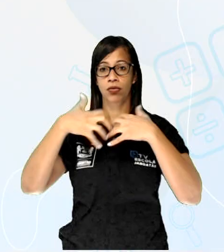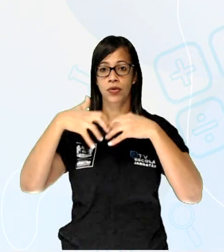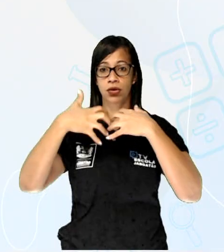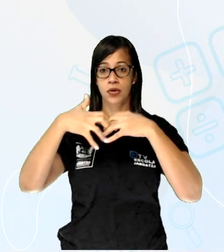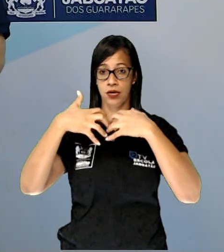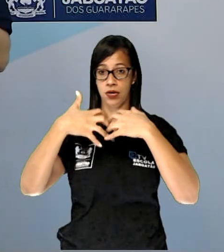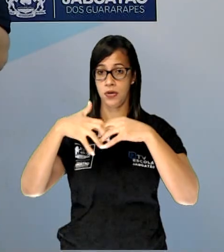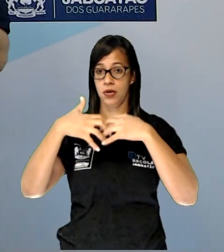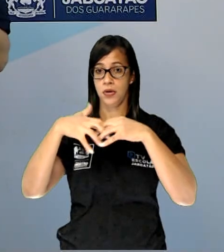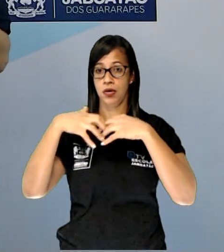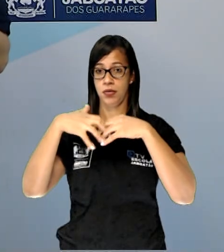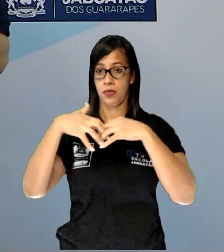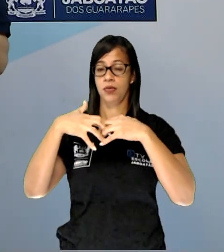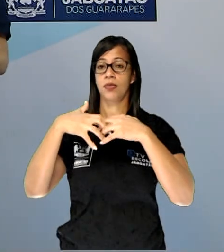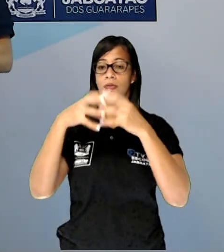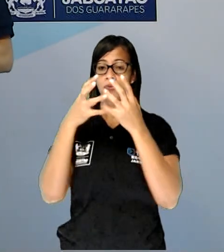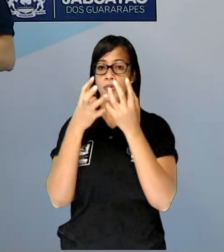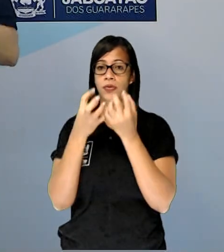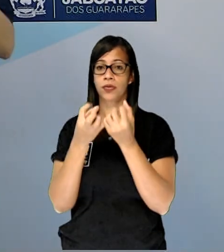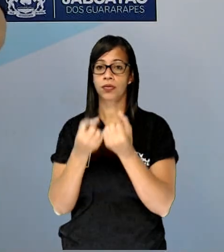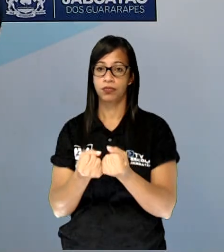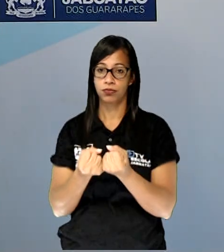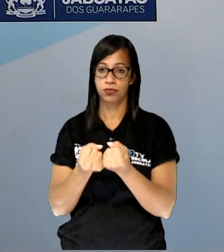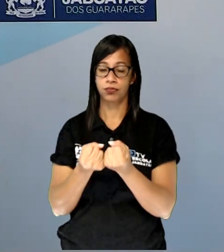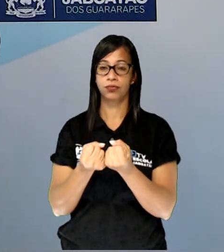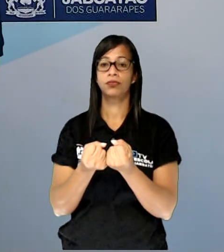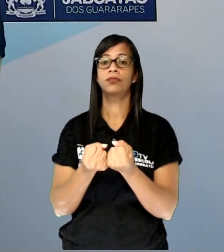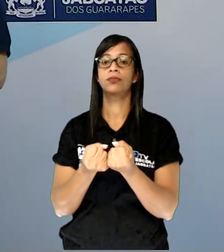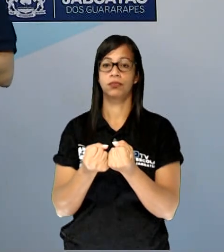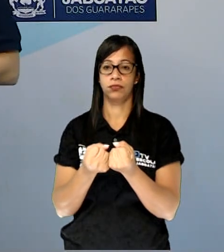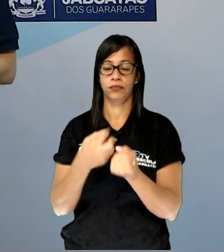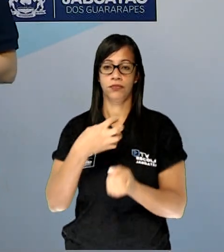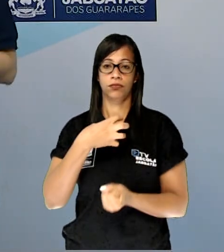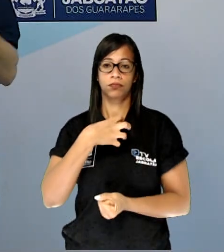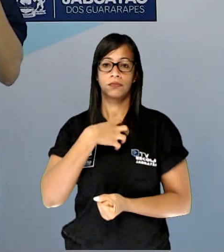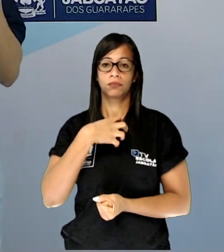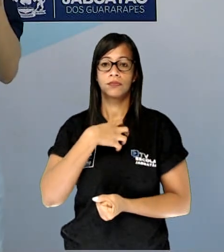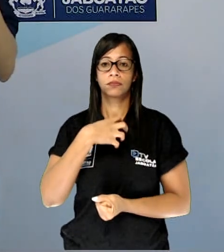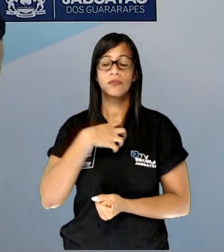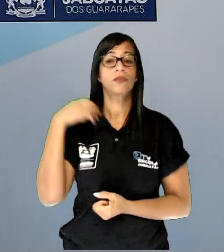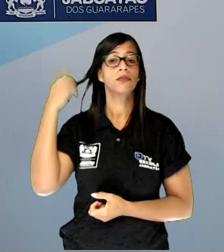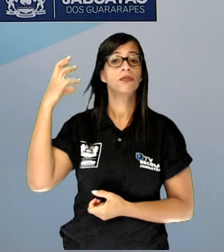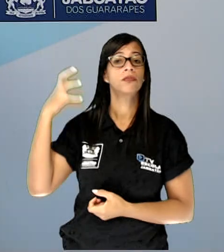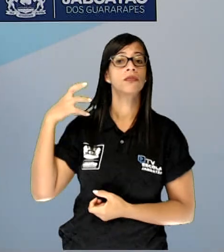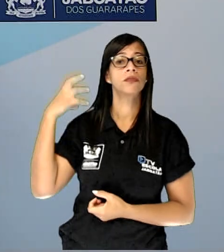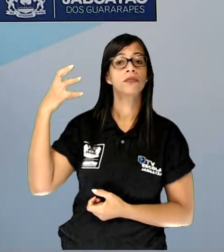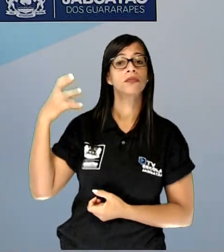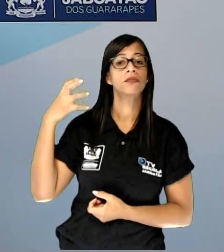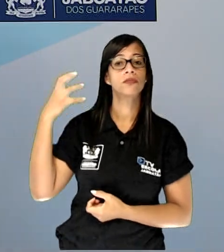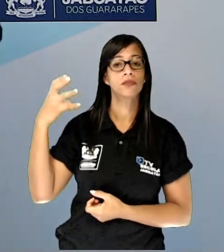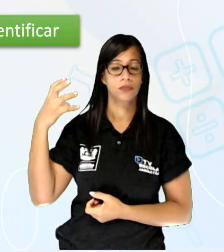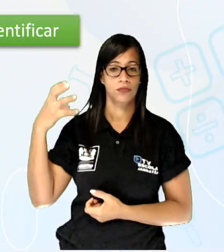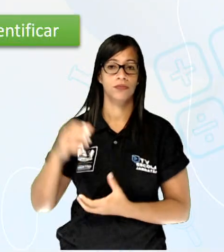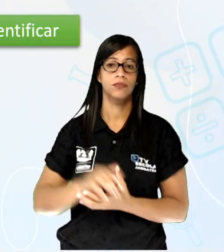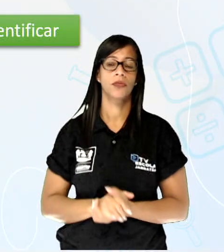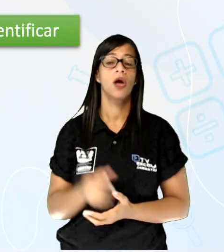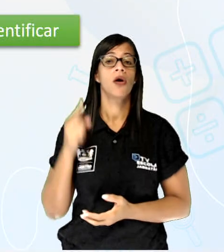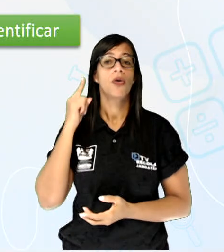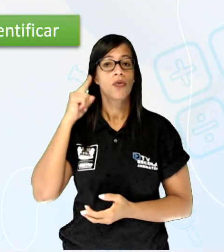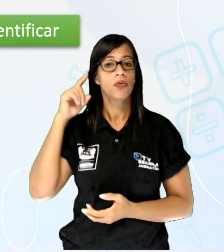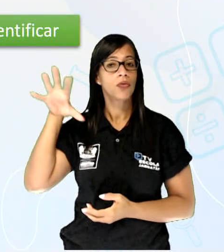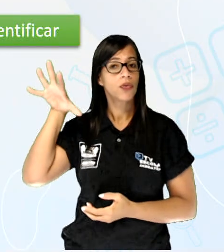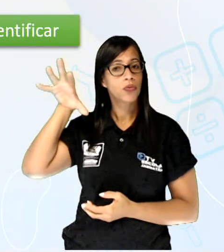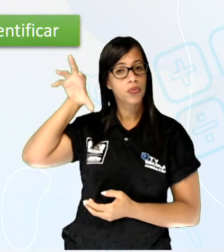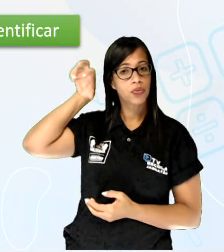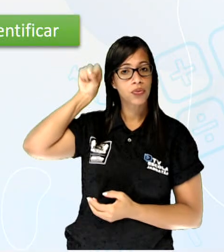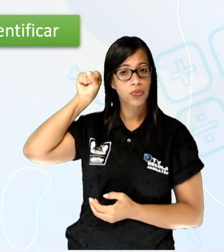vai haver a diferenciação das propriedades do som. Então, o ouvido capta, tá? E